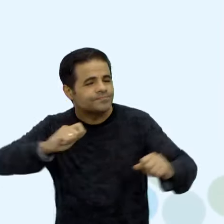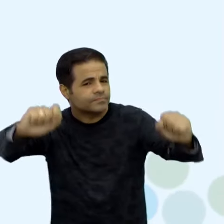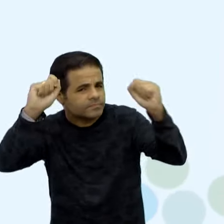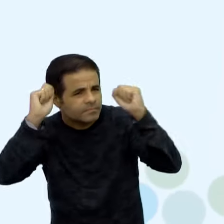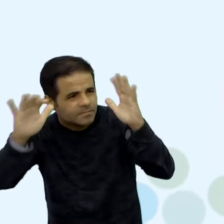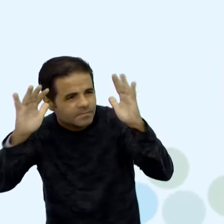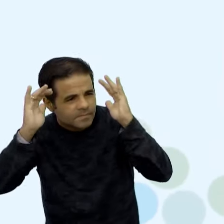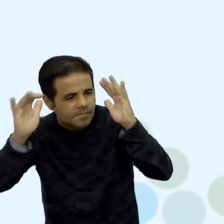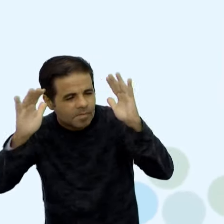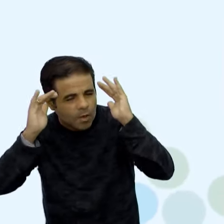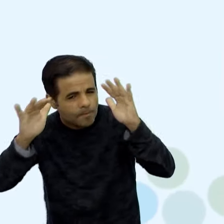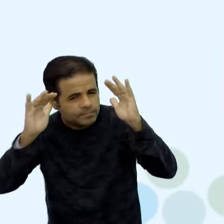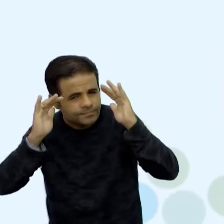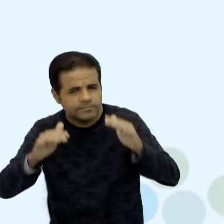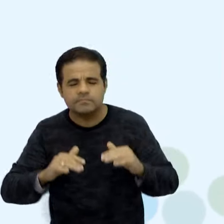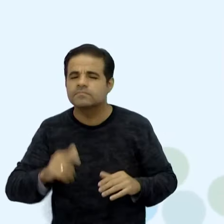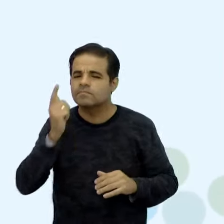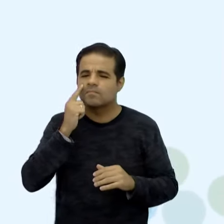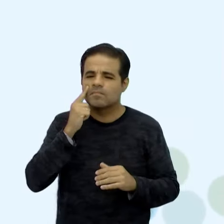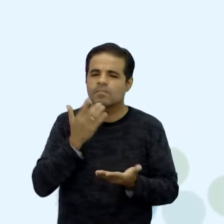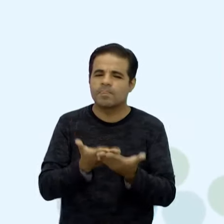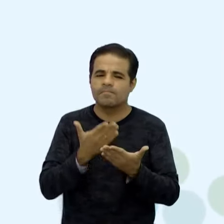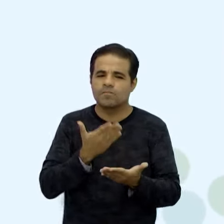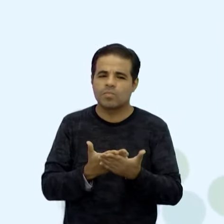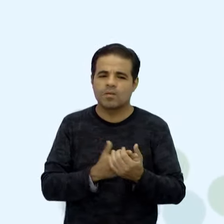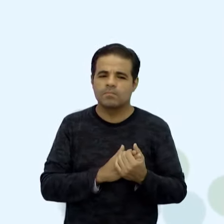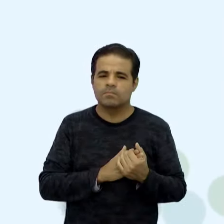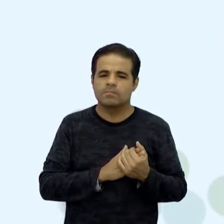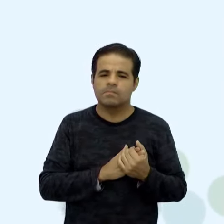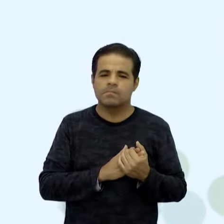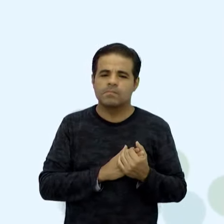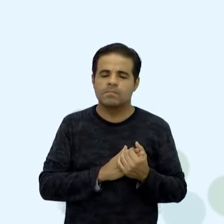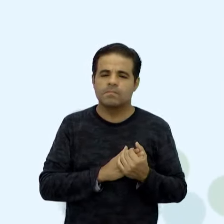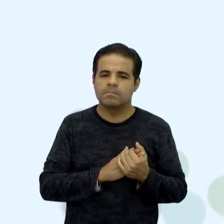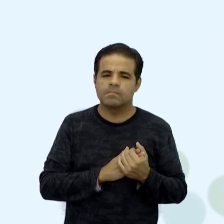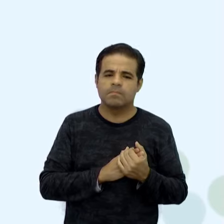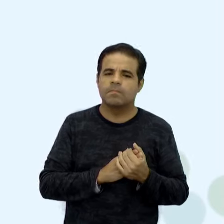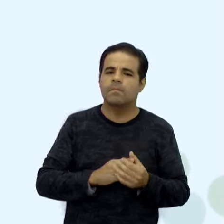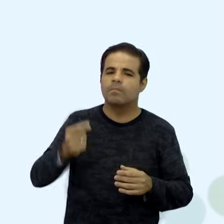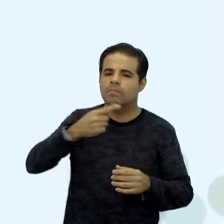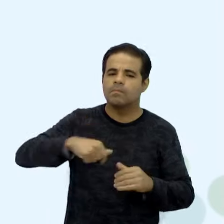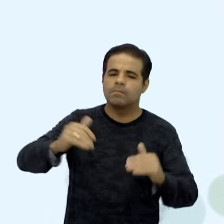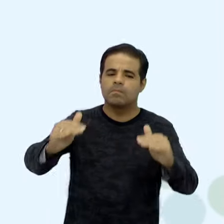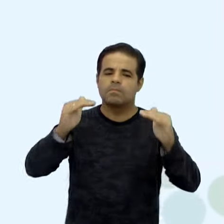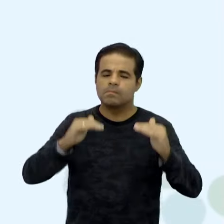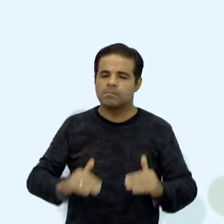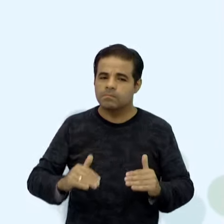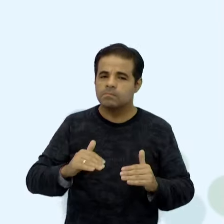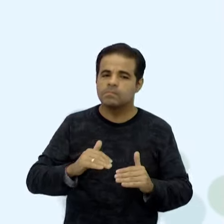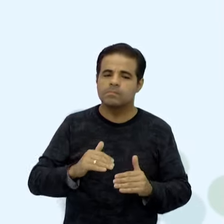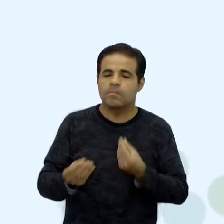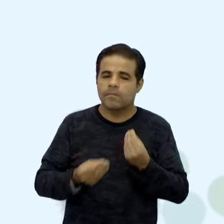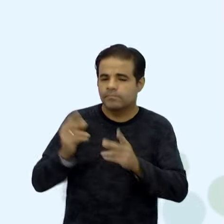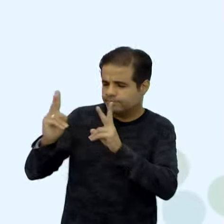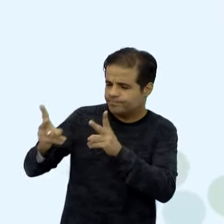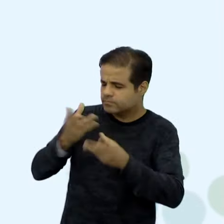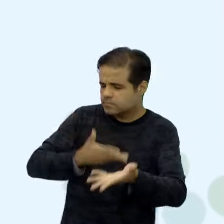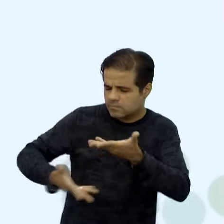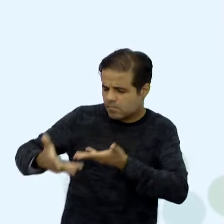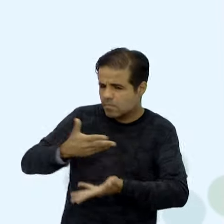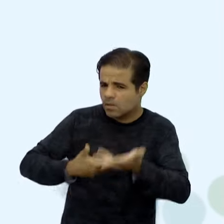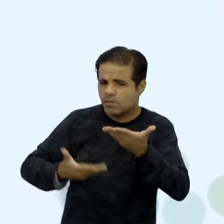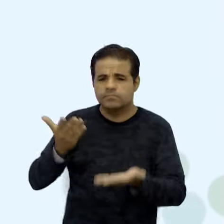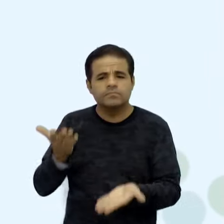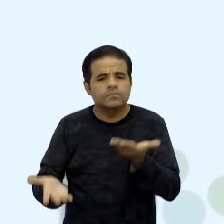para o final aí da nossa aula, né? Que é a seguinte reflexão lá embaixo. Como manter uma relação